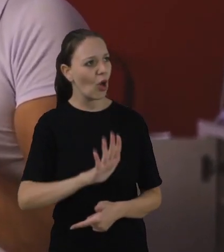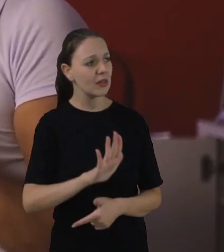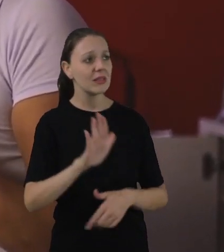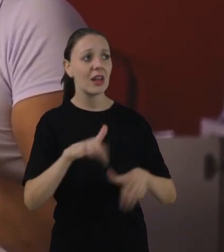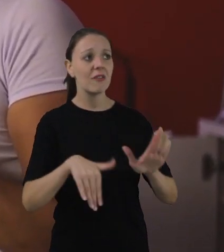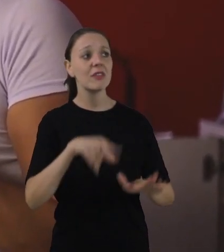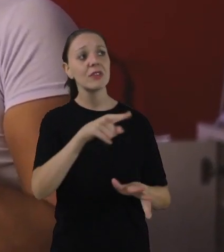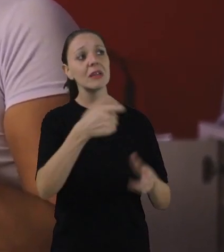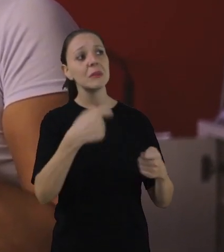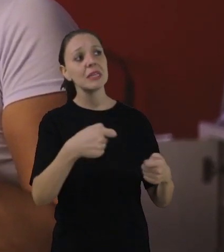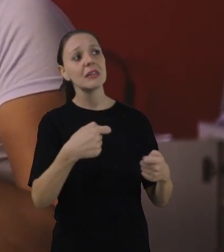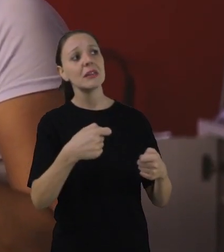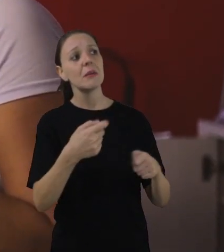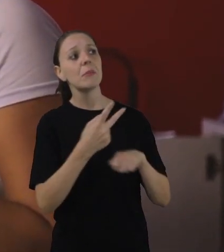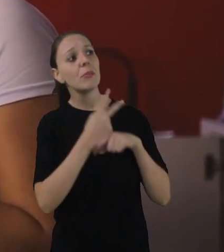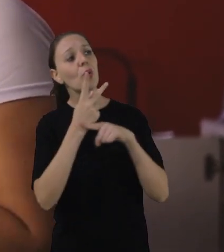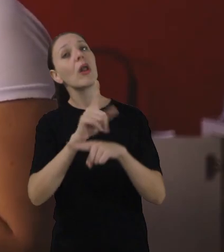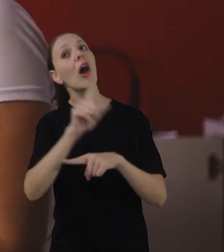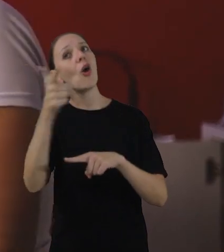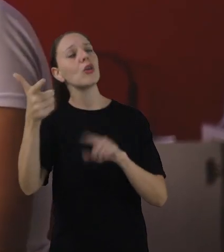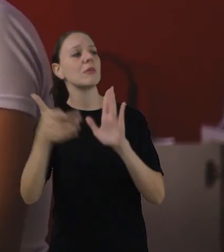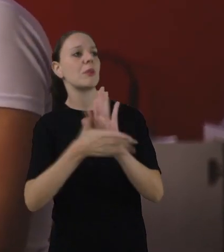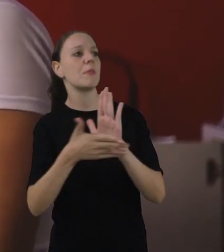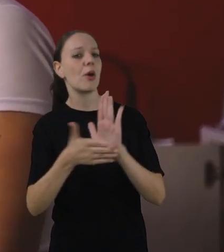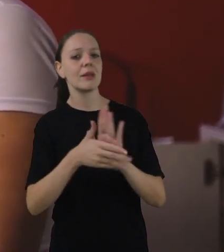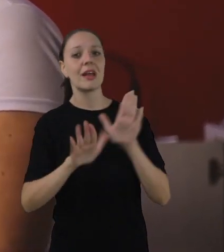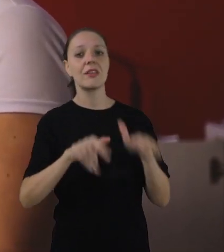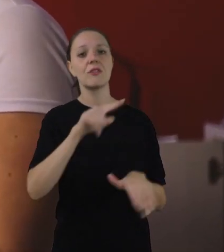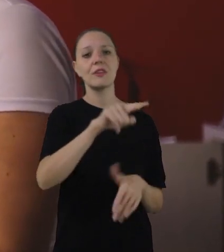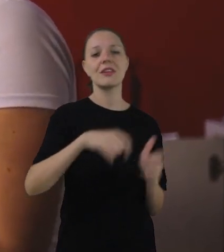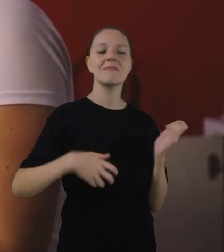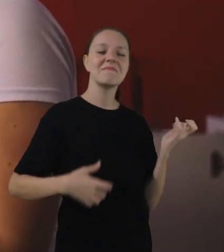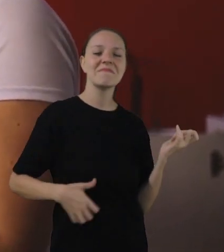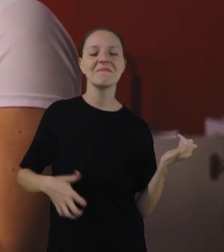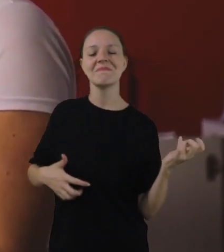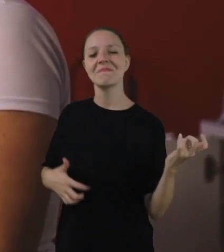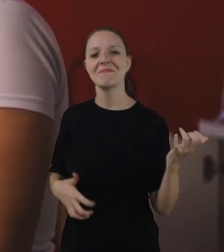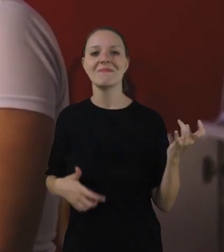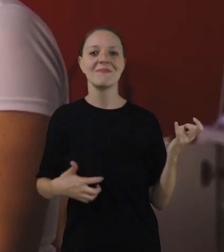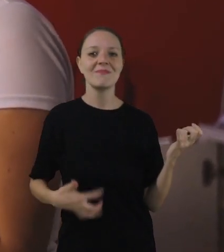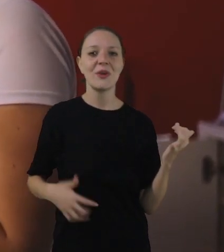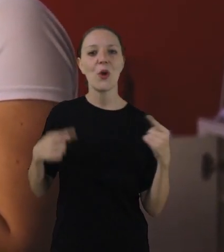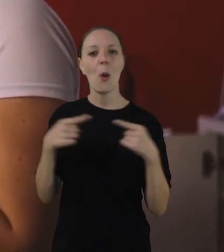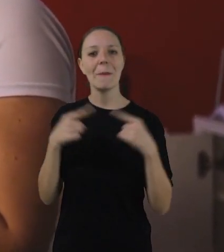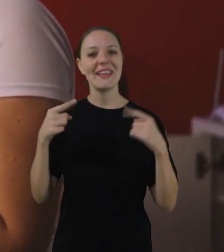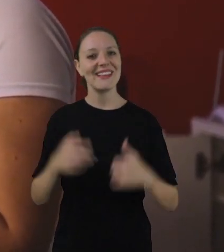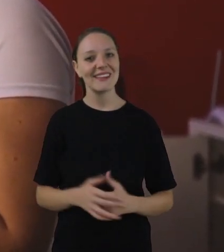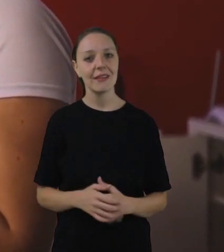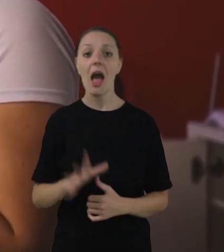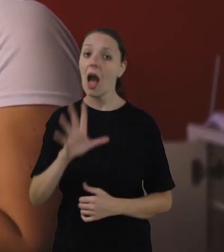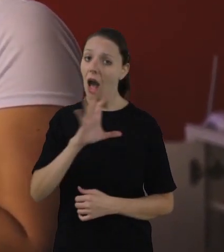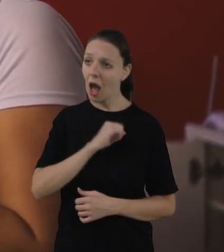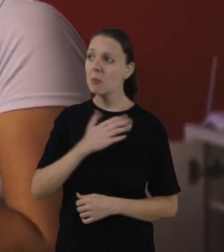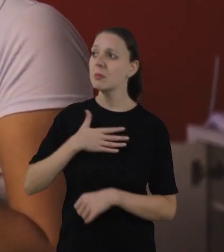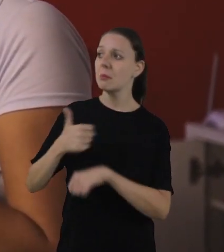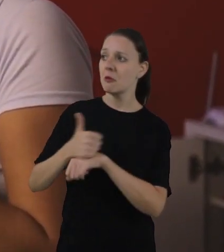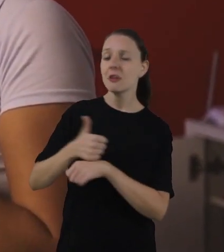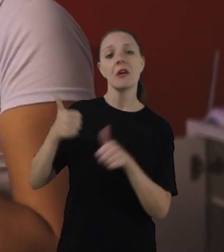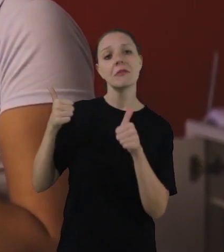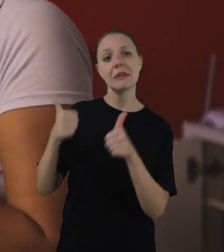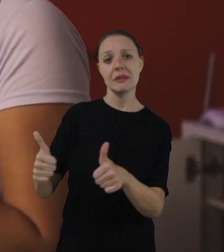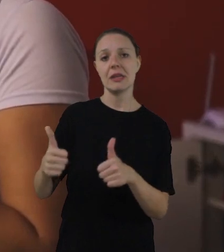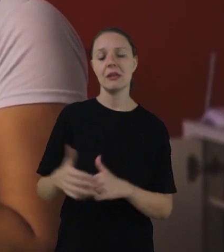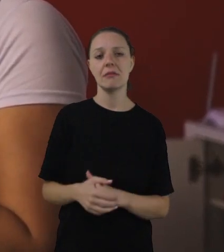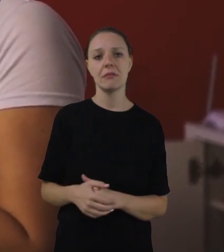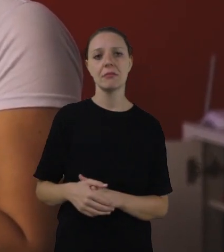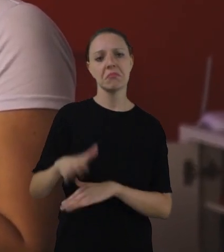encontrar o Ikigai. Às vezes o Ikigai, amar o que faz, é tocar um instrumento musical. amo o que